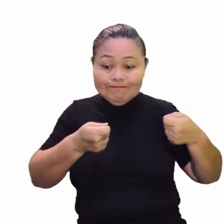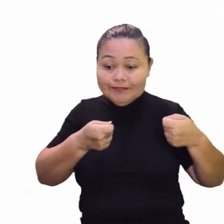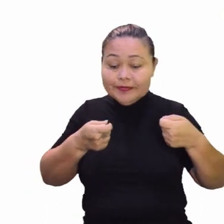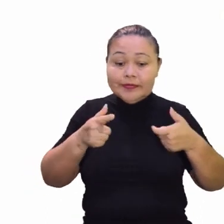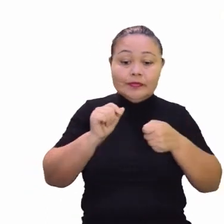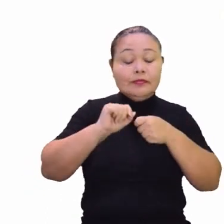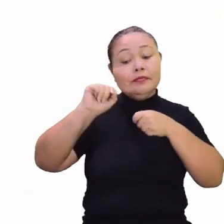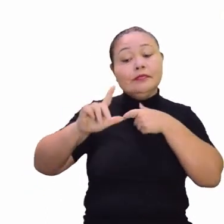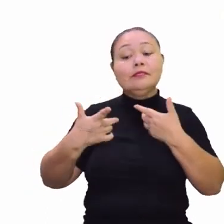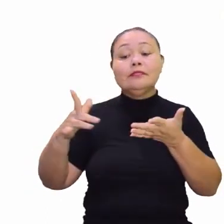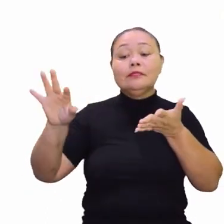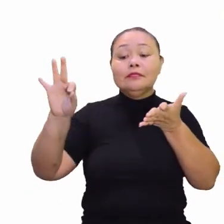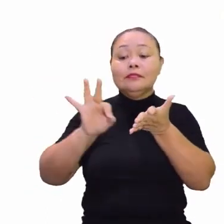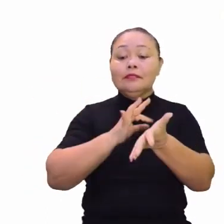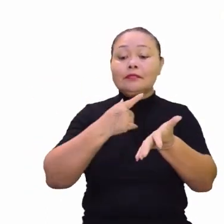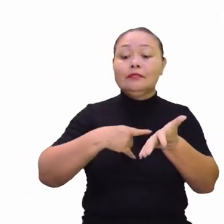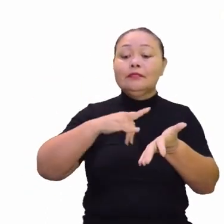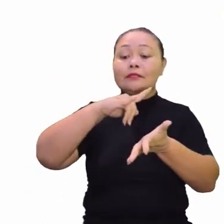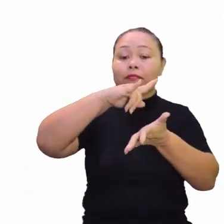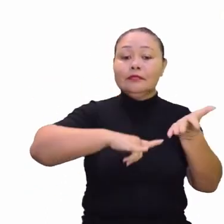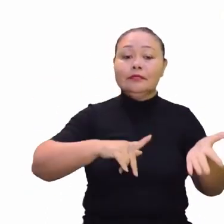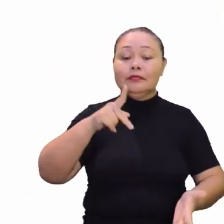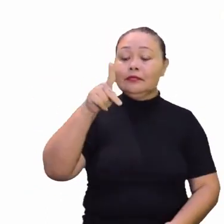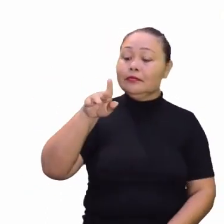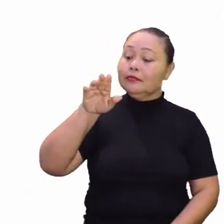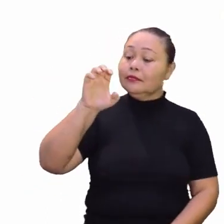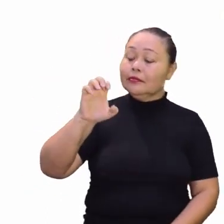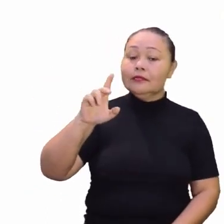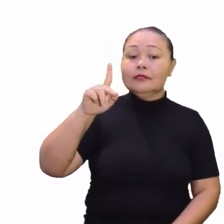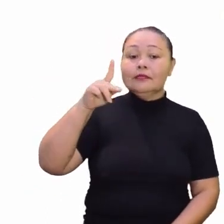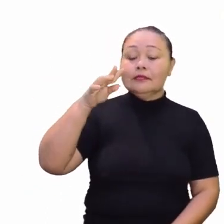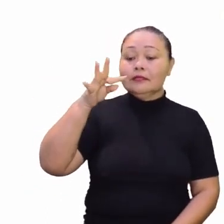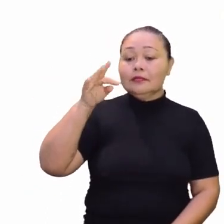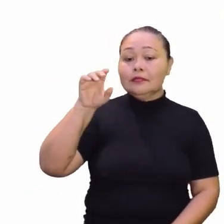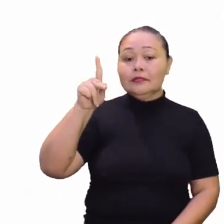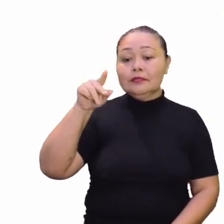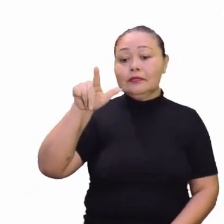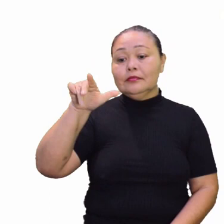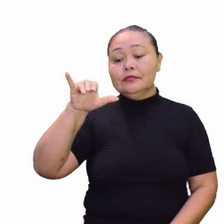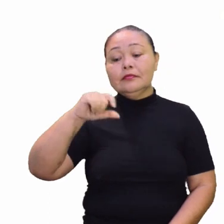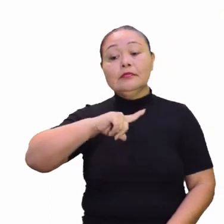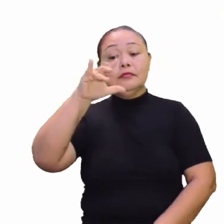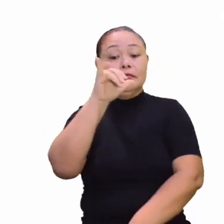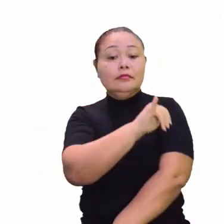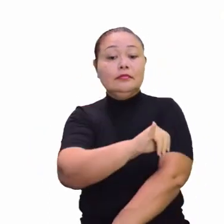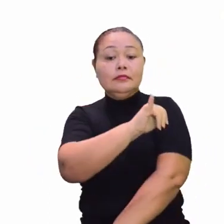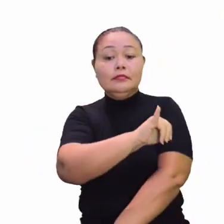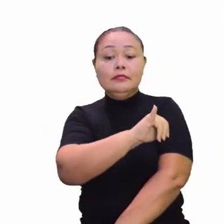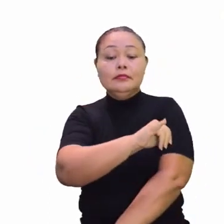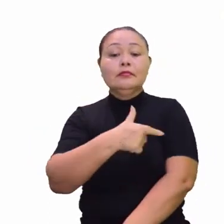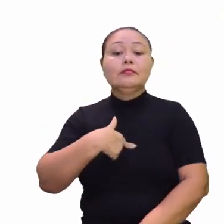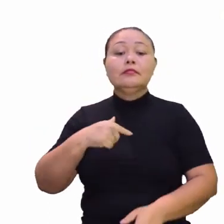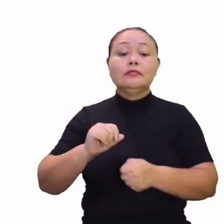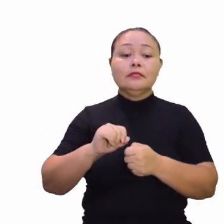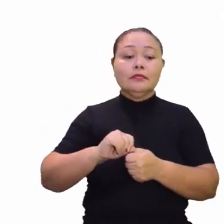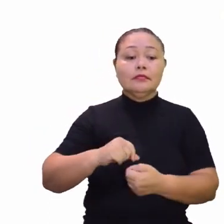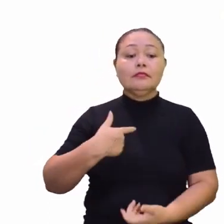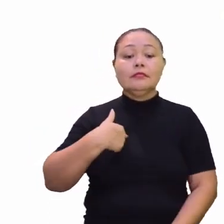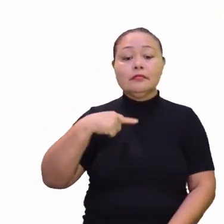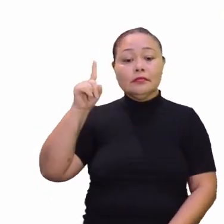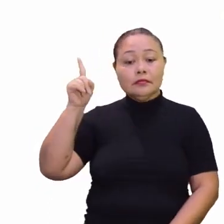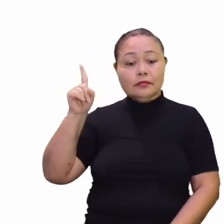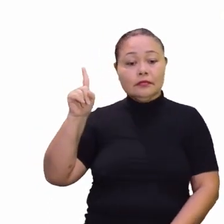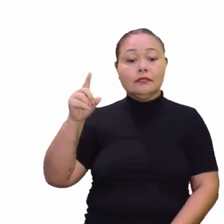foi resolvida pelo Tratado de Petrópolis. Lá no Rio de Janeiro, o Barão de Rio Branco, que